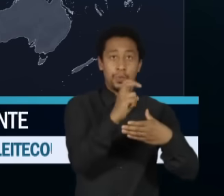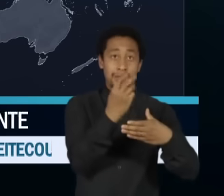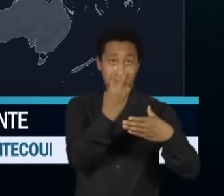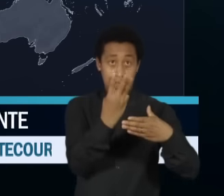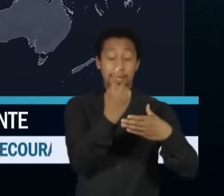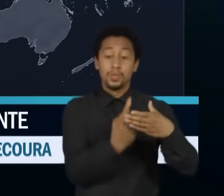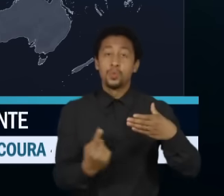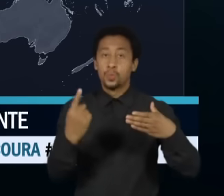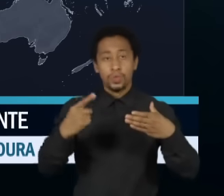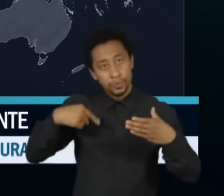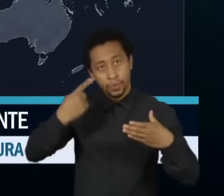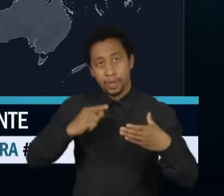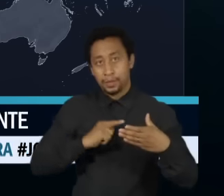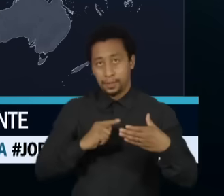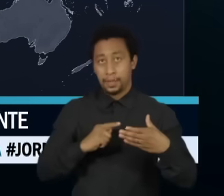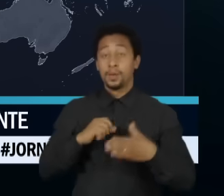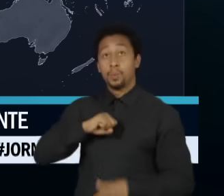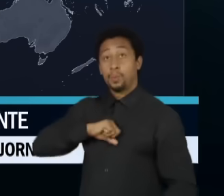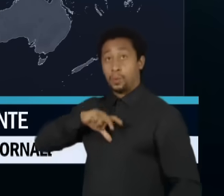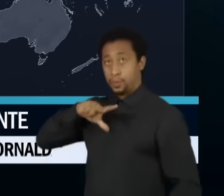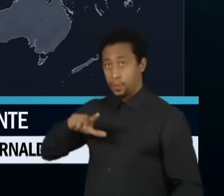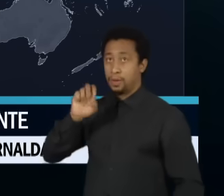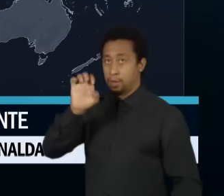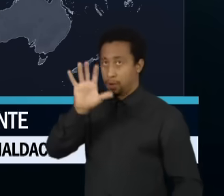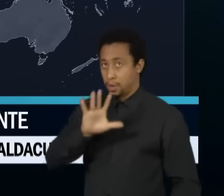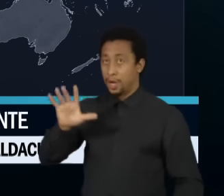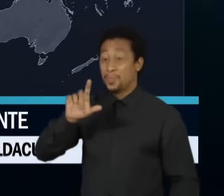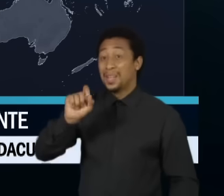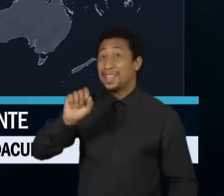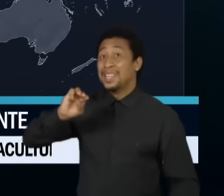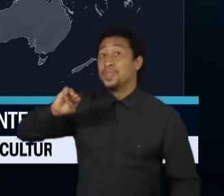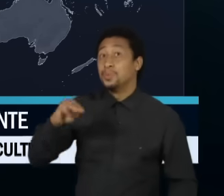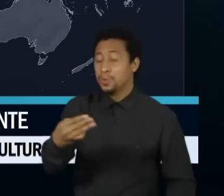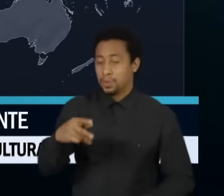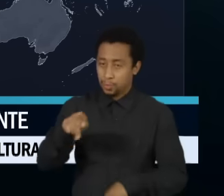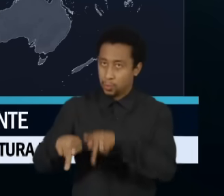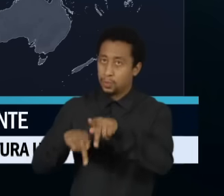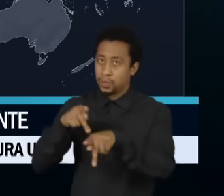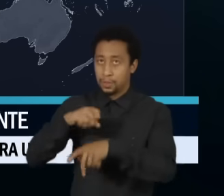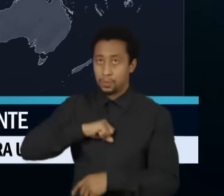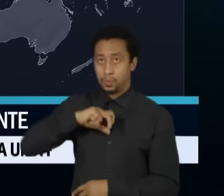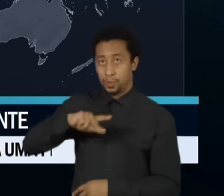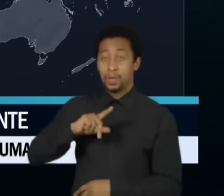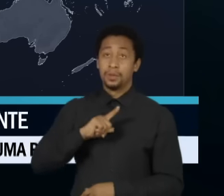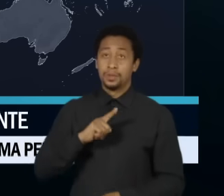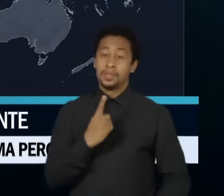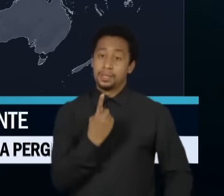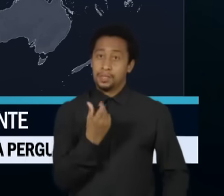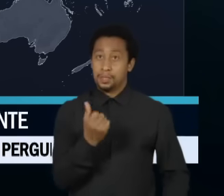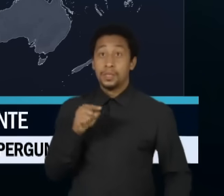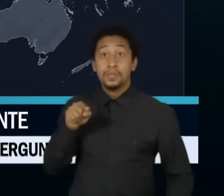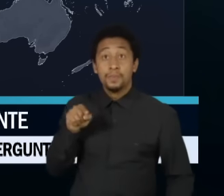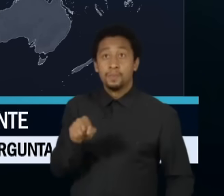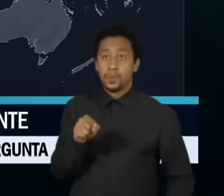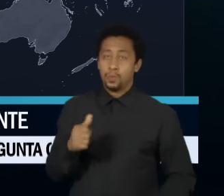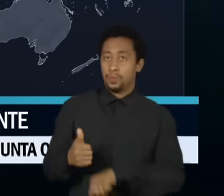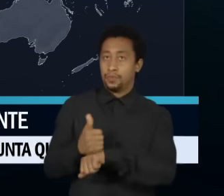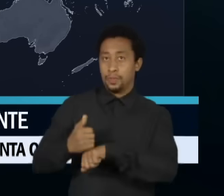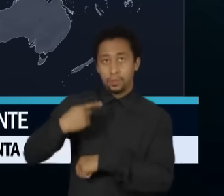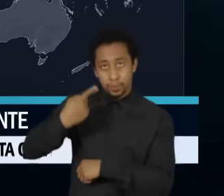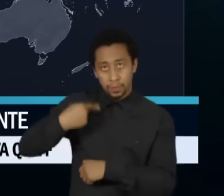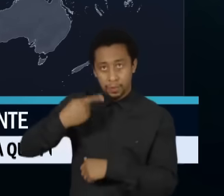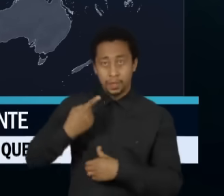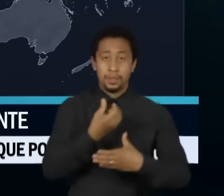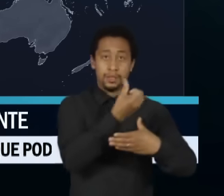norte-americanos. Em Portugal, na Europa, entre os 10 milhões de portugueses, existem 16.000 profissionais, um advogado para cada